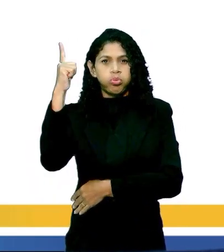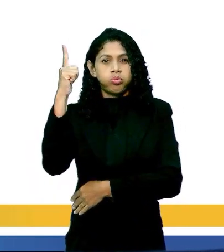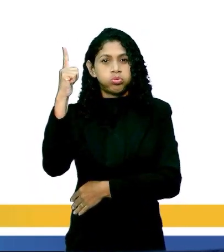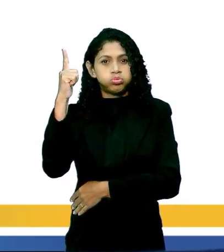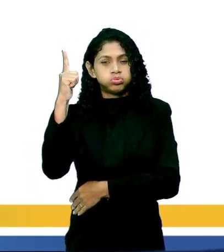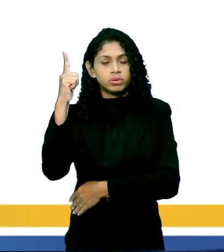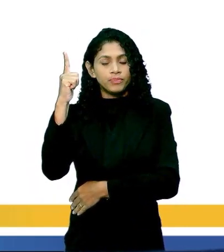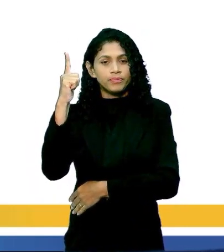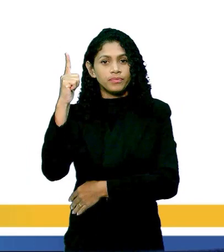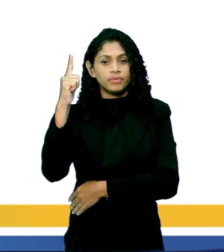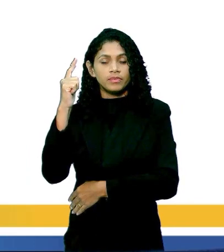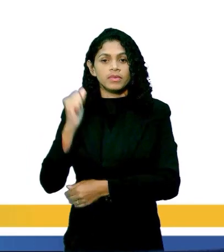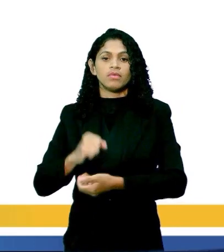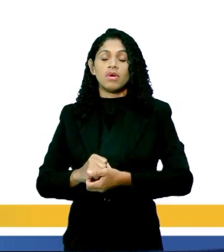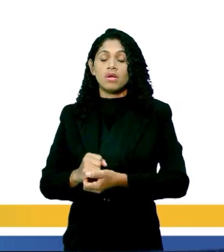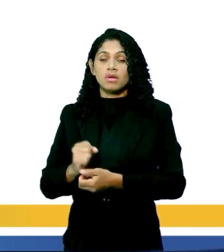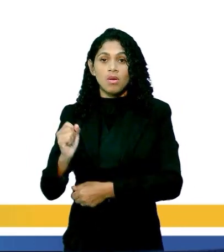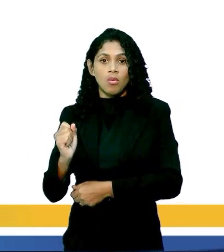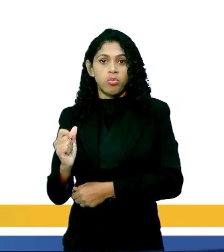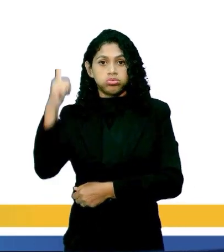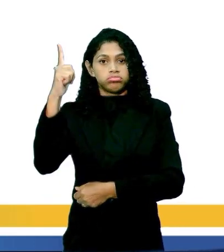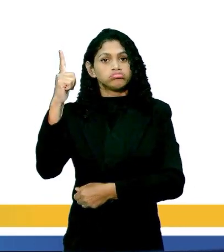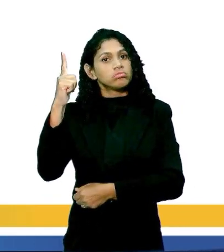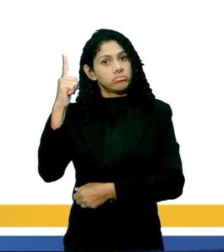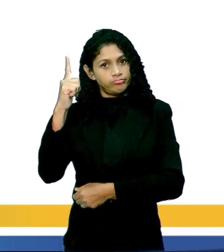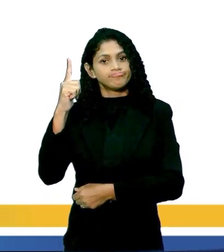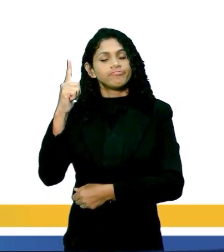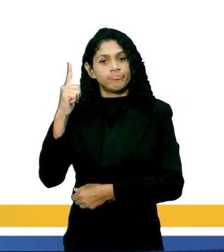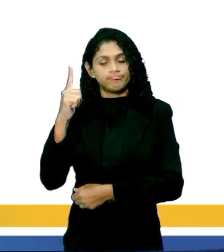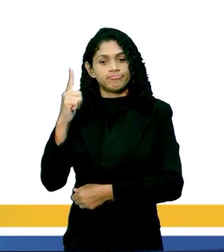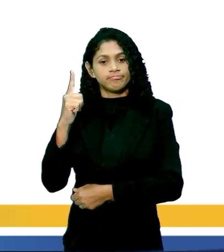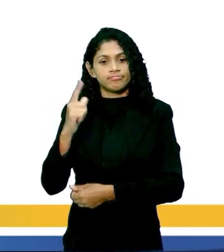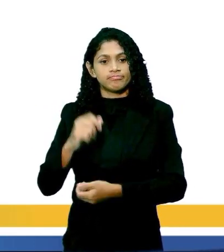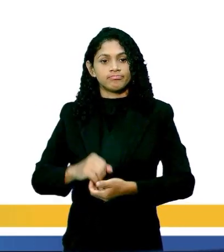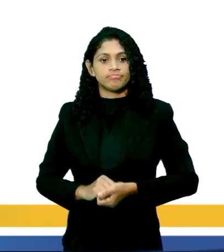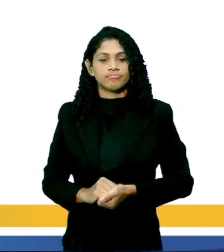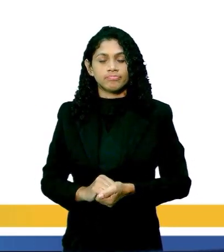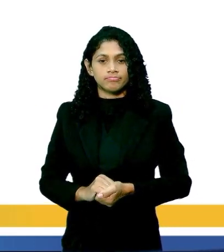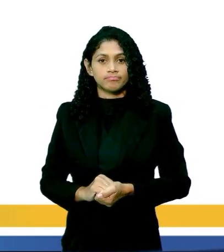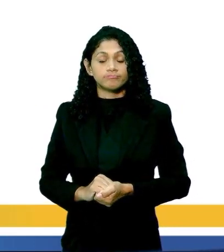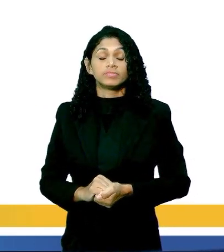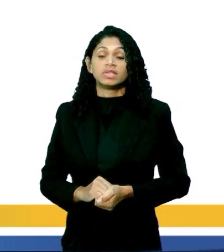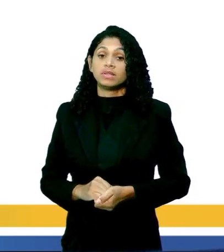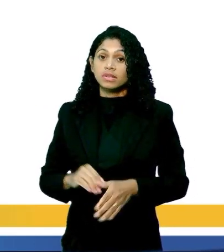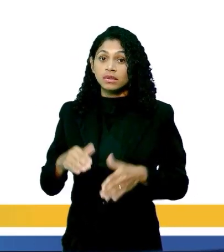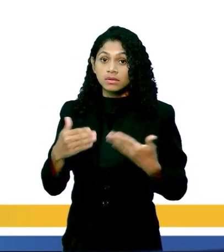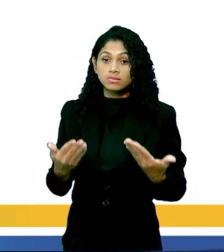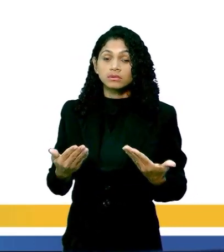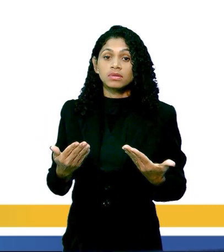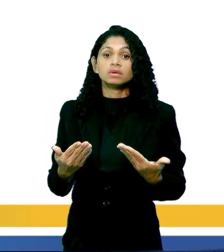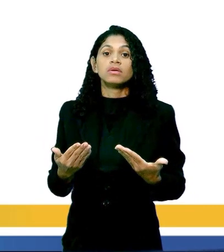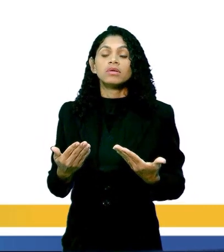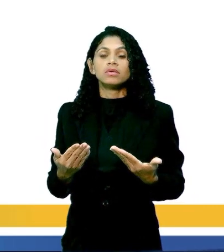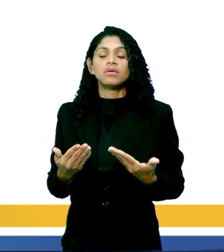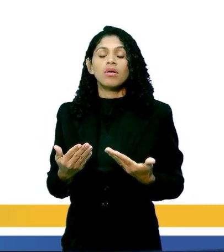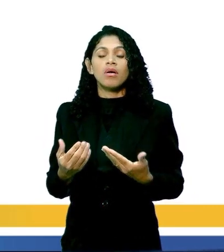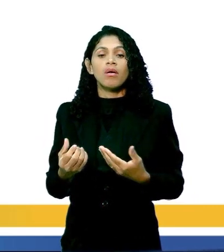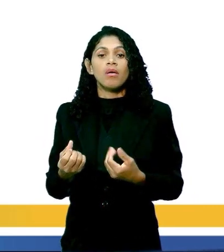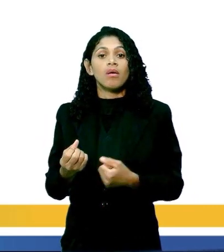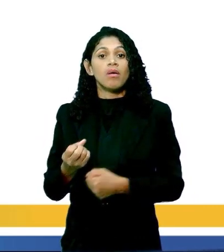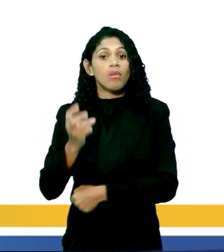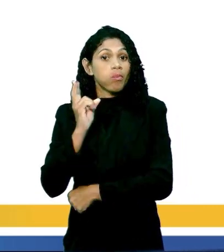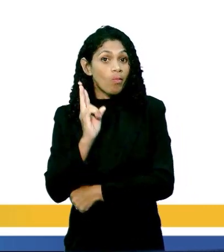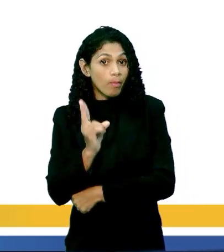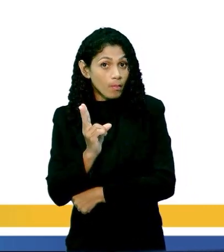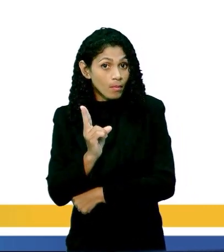vai voltar com a mesma velocidade. E aqui bate com o gabarito que acabamos de ler na letra A, com a mesma velocidade que saiu do